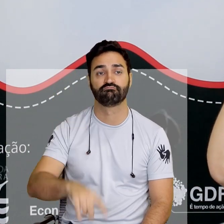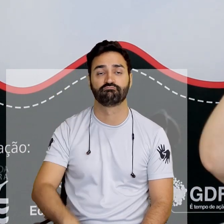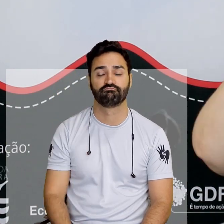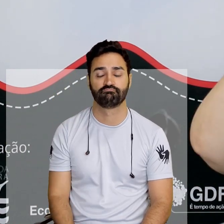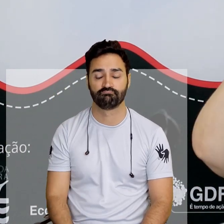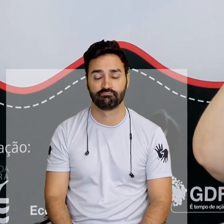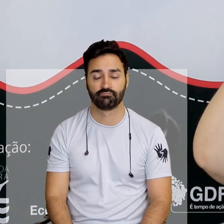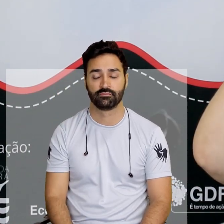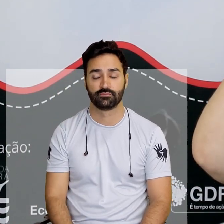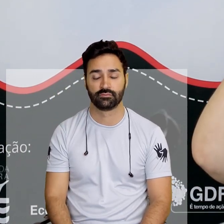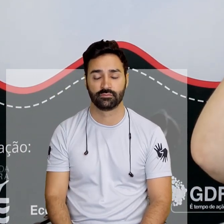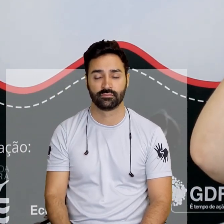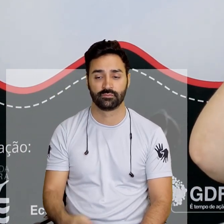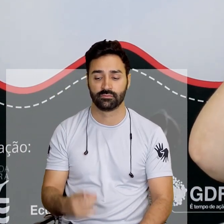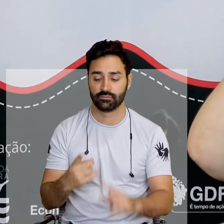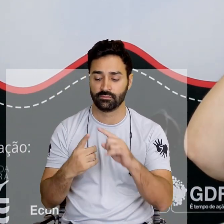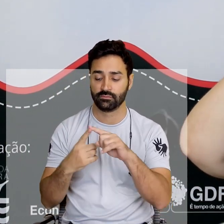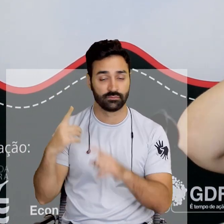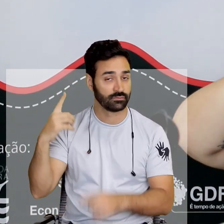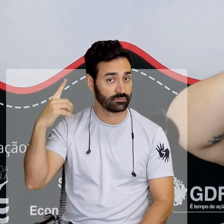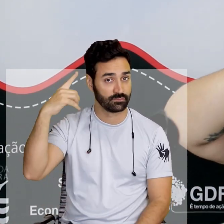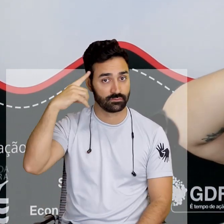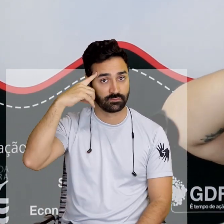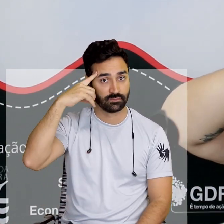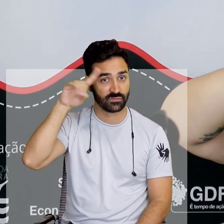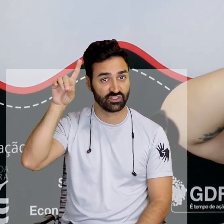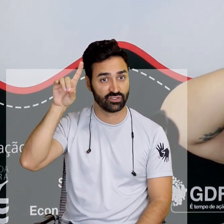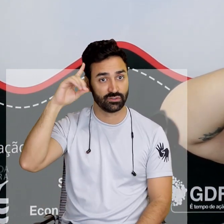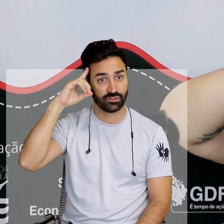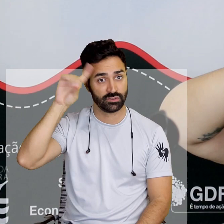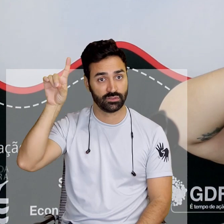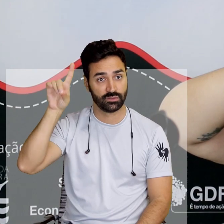Encosta o dedo indicador na testa. Dia.